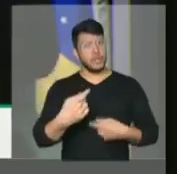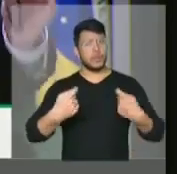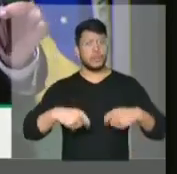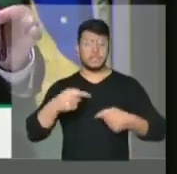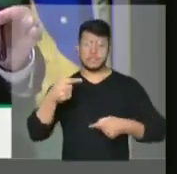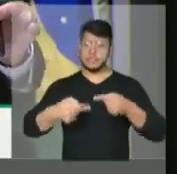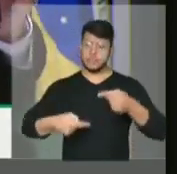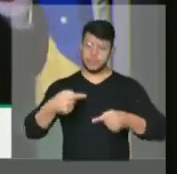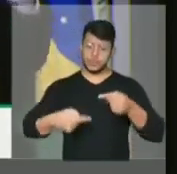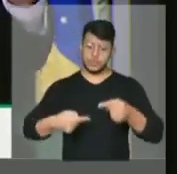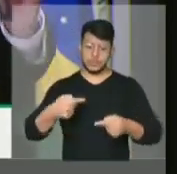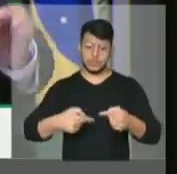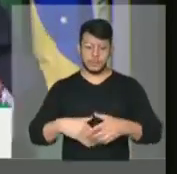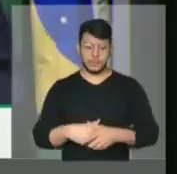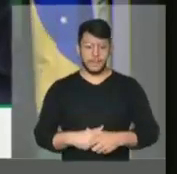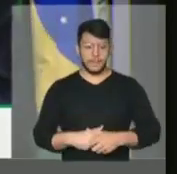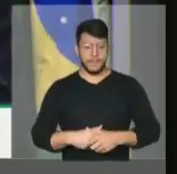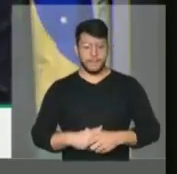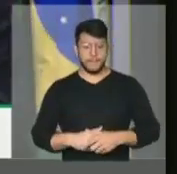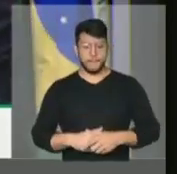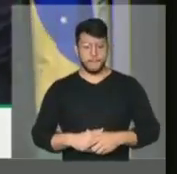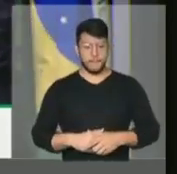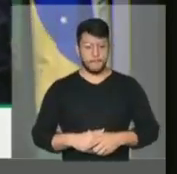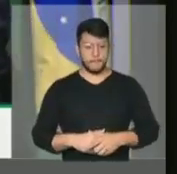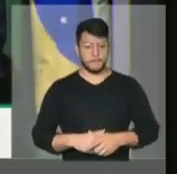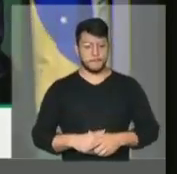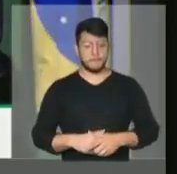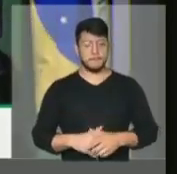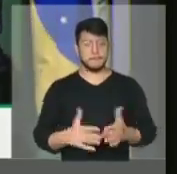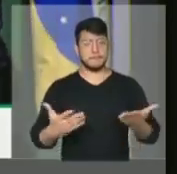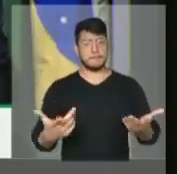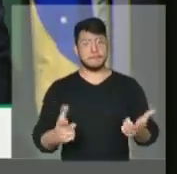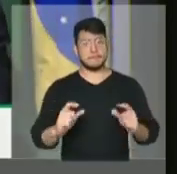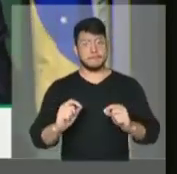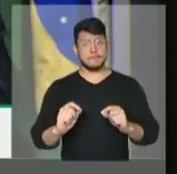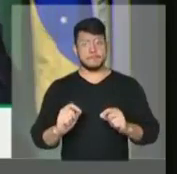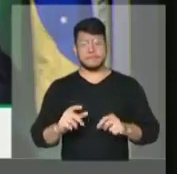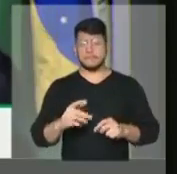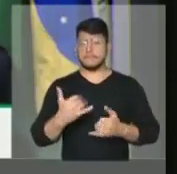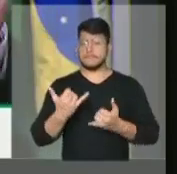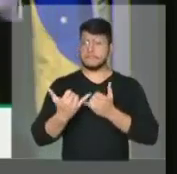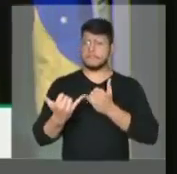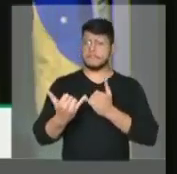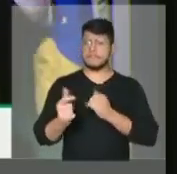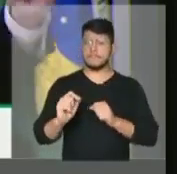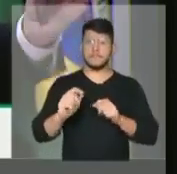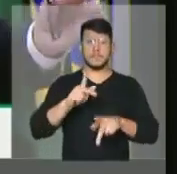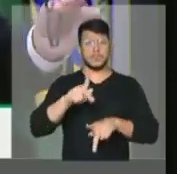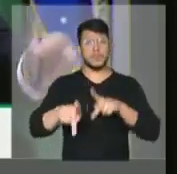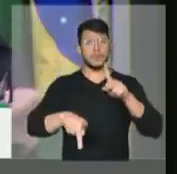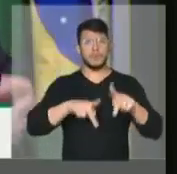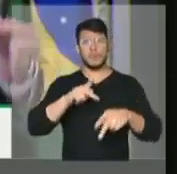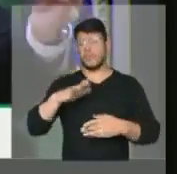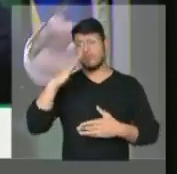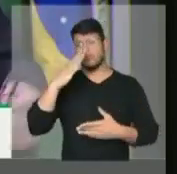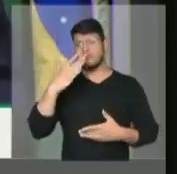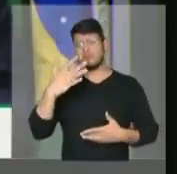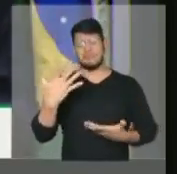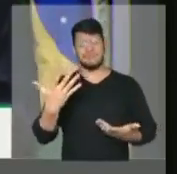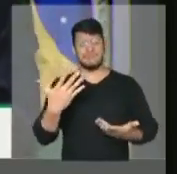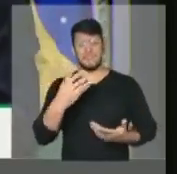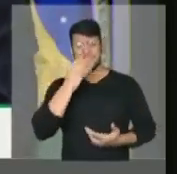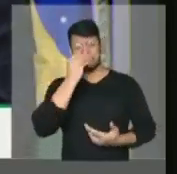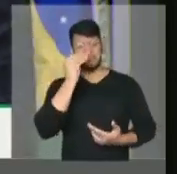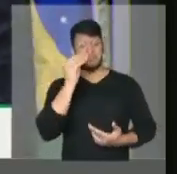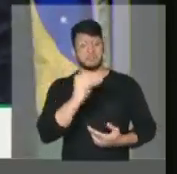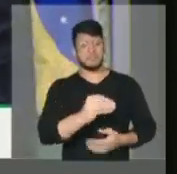a gente analisa em muitas situações, o povo desacreditado da justiça porque as coisas não acontecem e